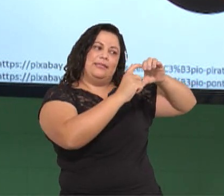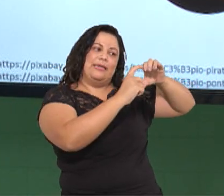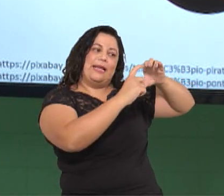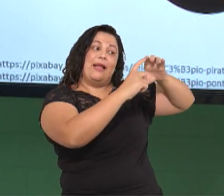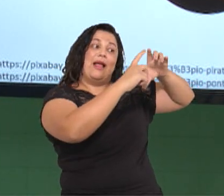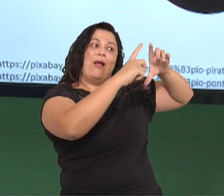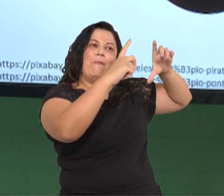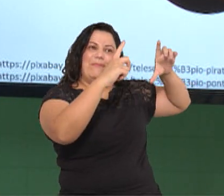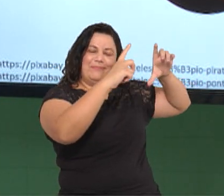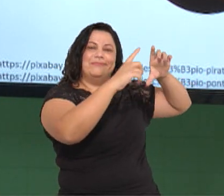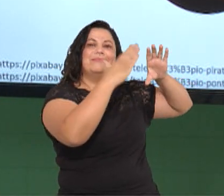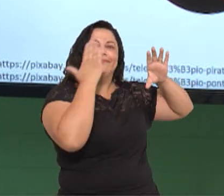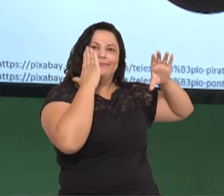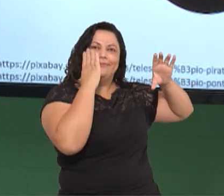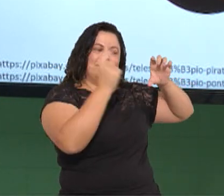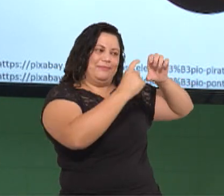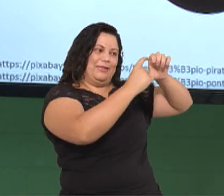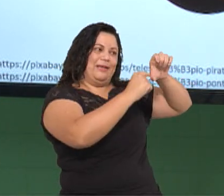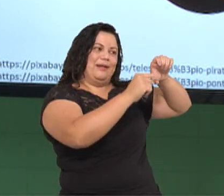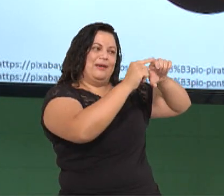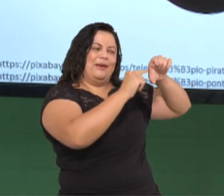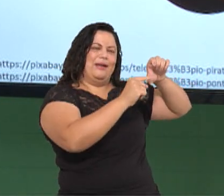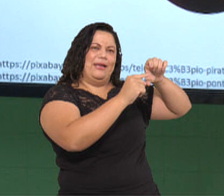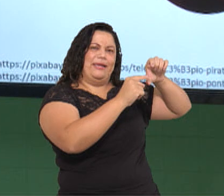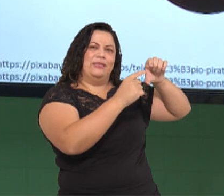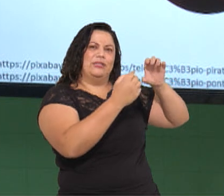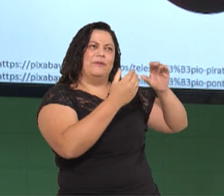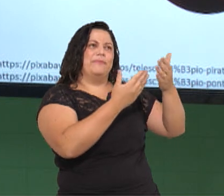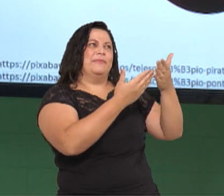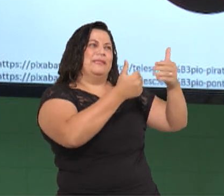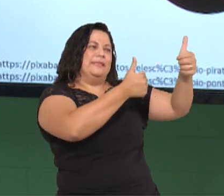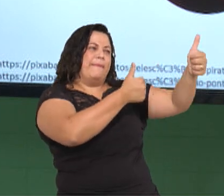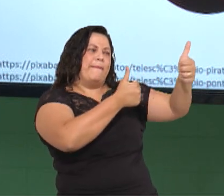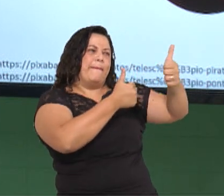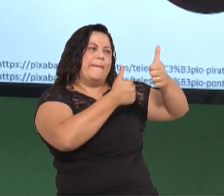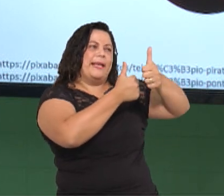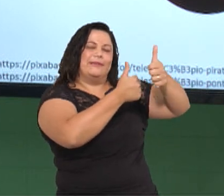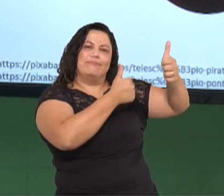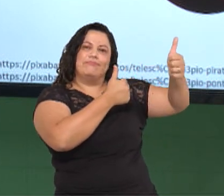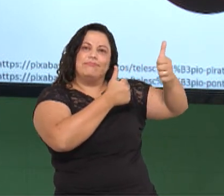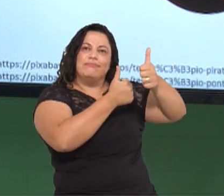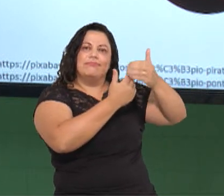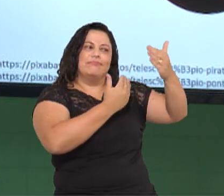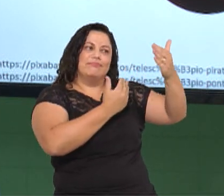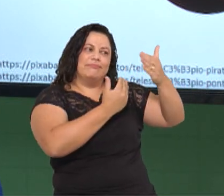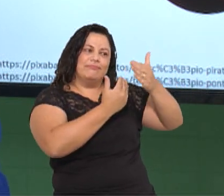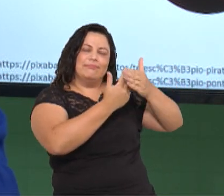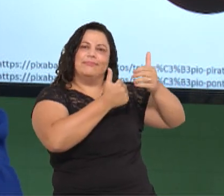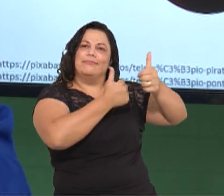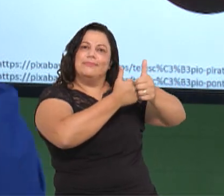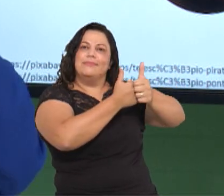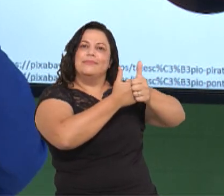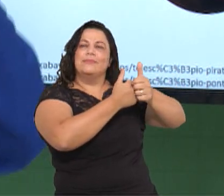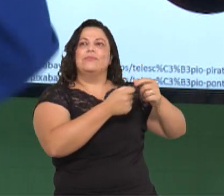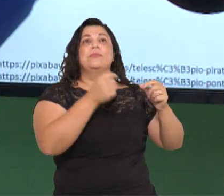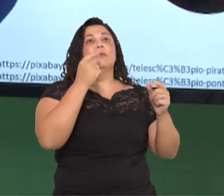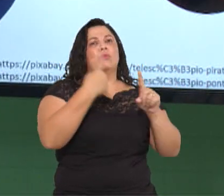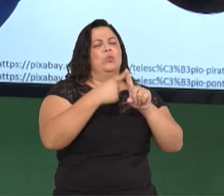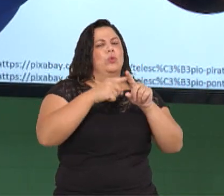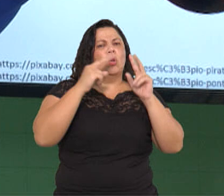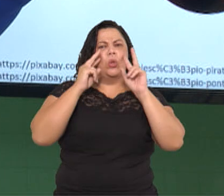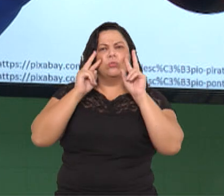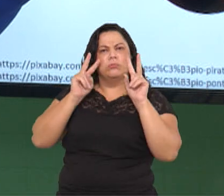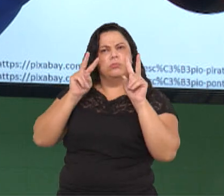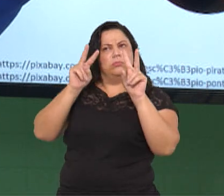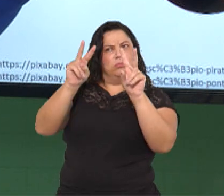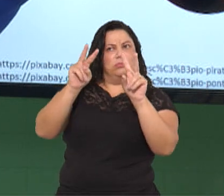ampliar, vai trazer para mais perto da gente esses objetos. O nosso olho só tem um poder de alcance até